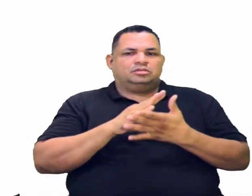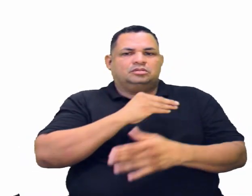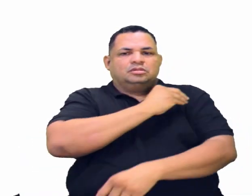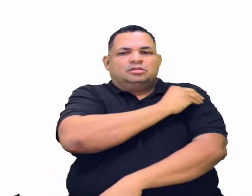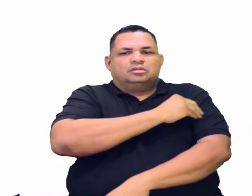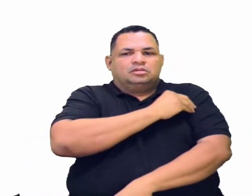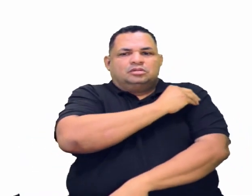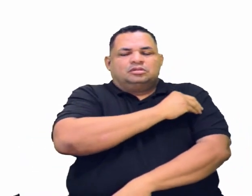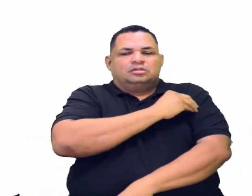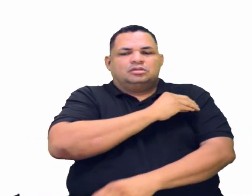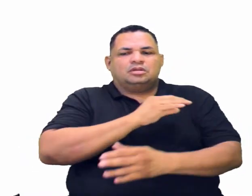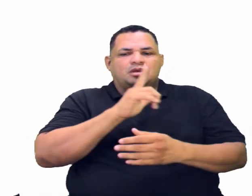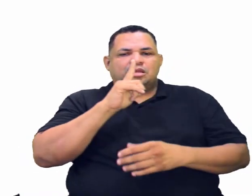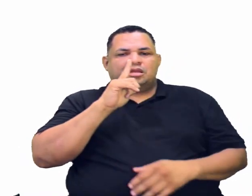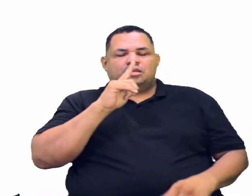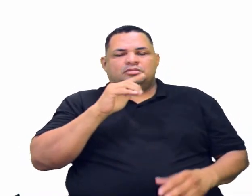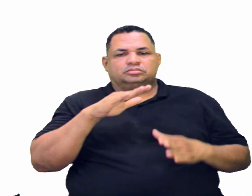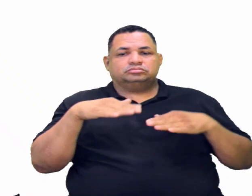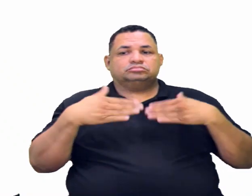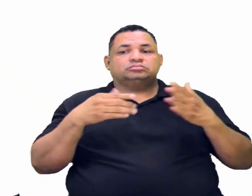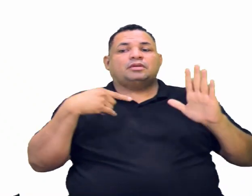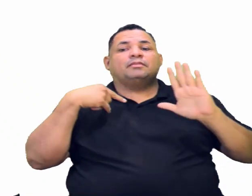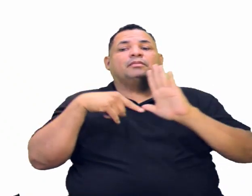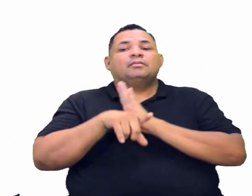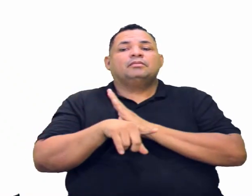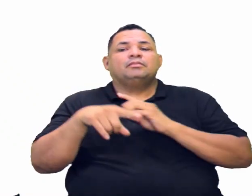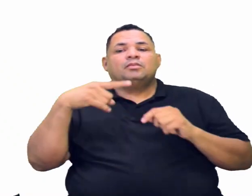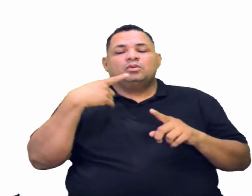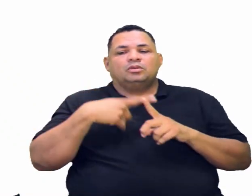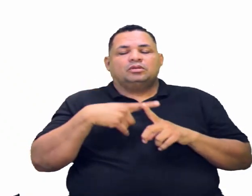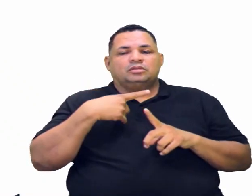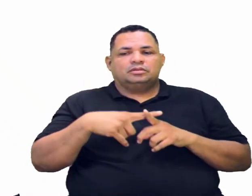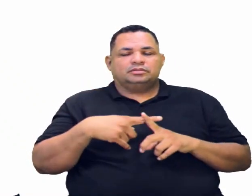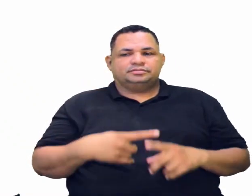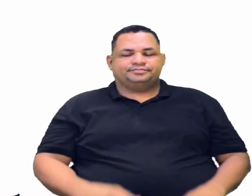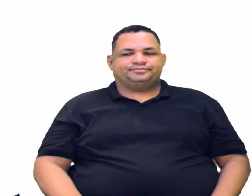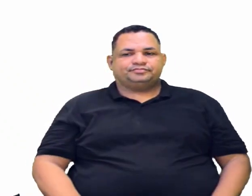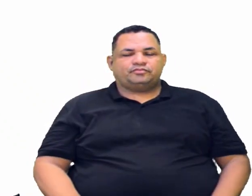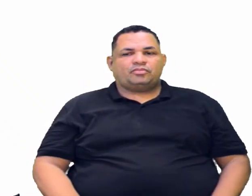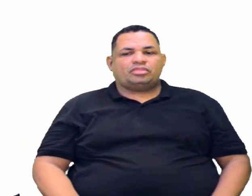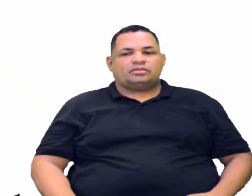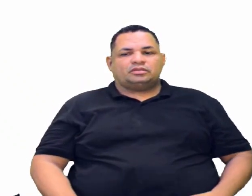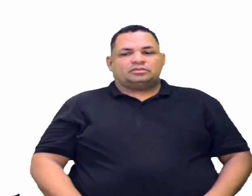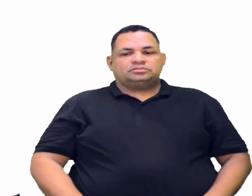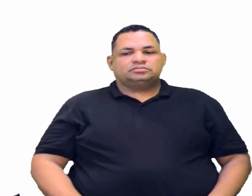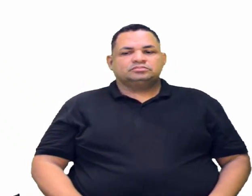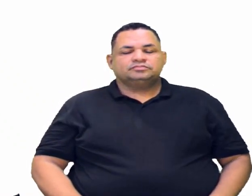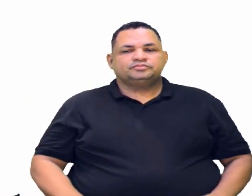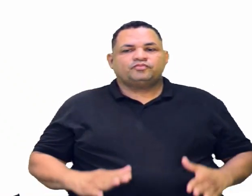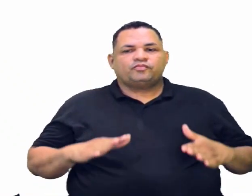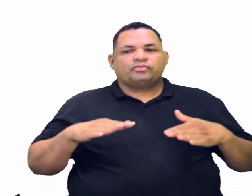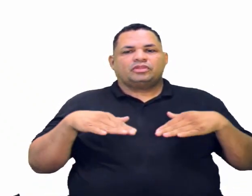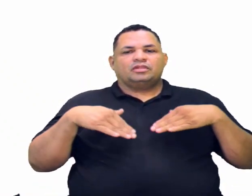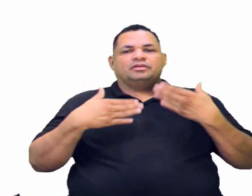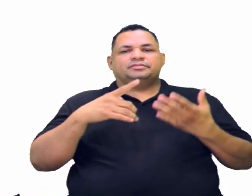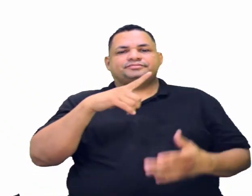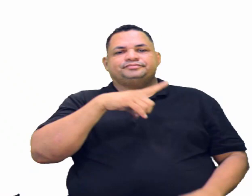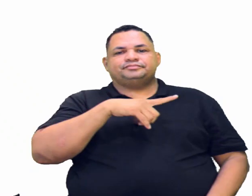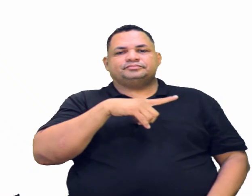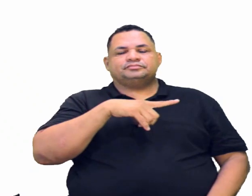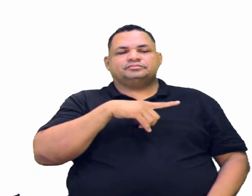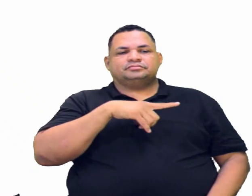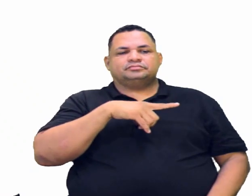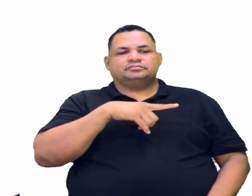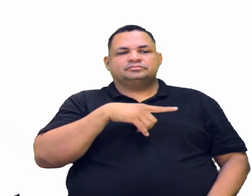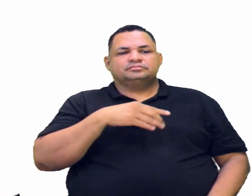álcools secundários. E aí eu te pergunto por quê? Tu sabe por quê? Gente, porque quando a gente tiver essa